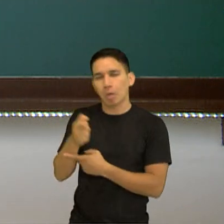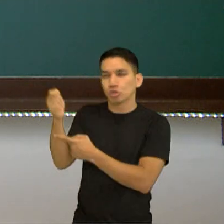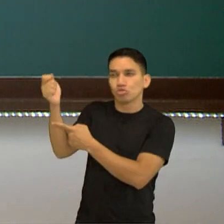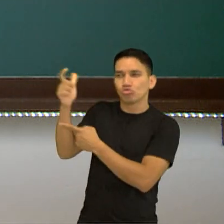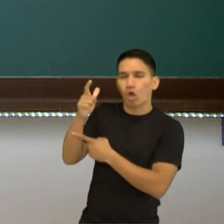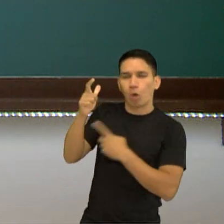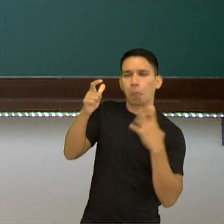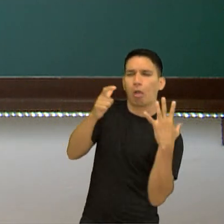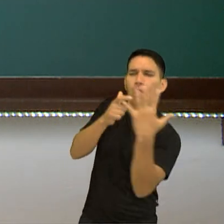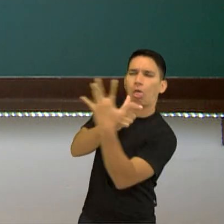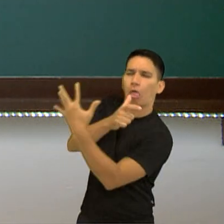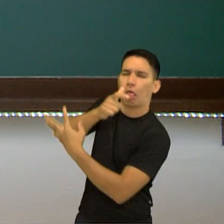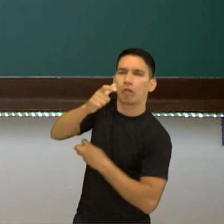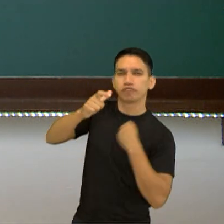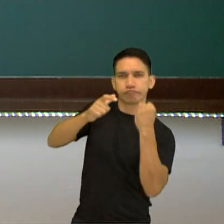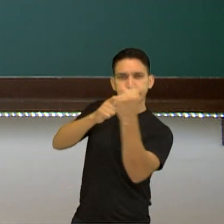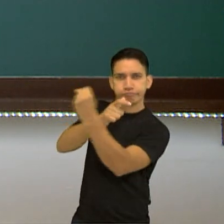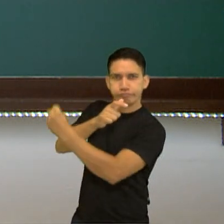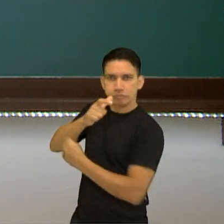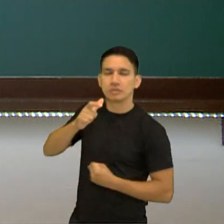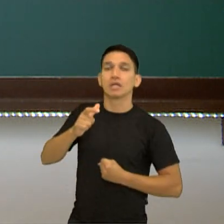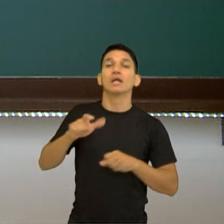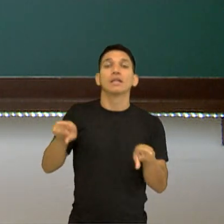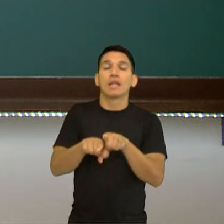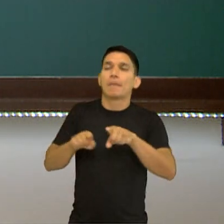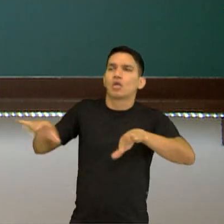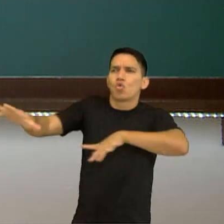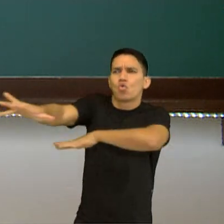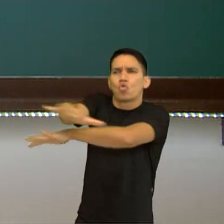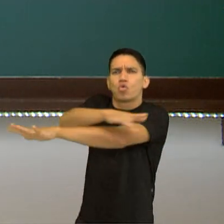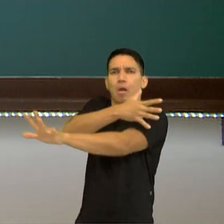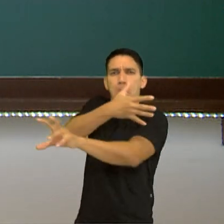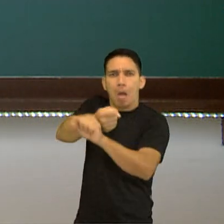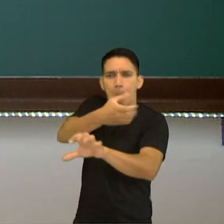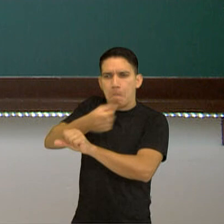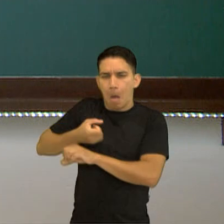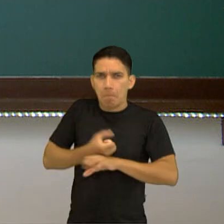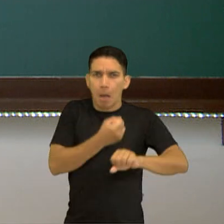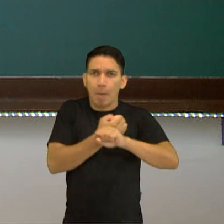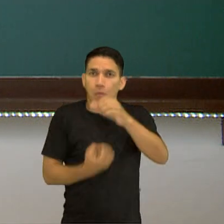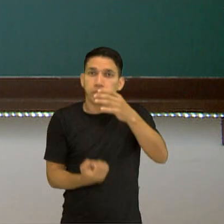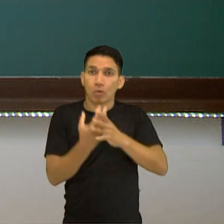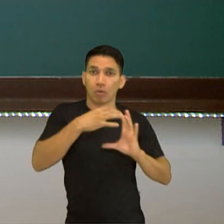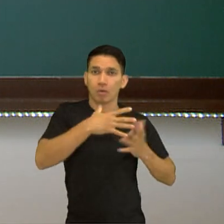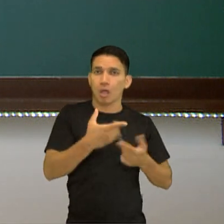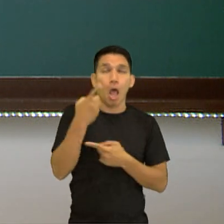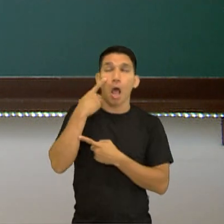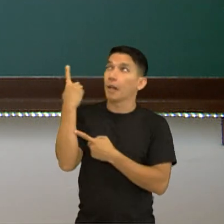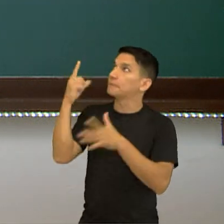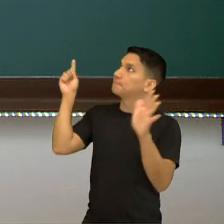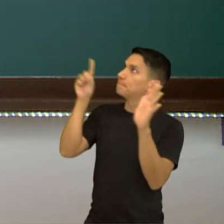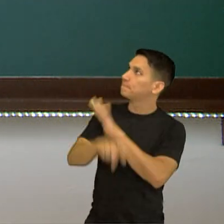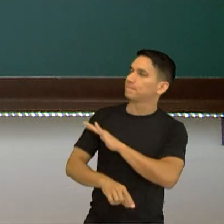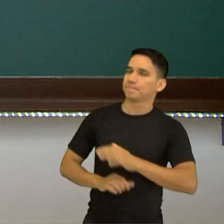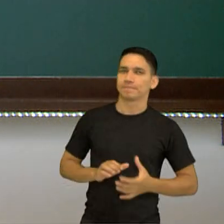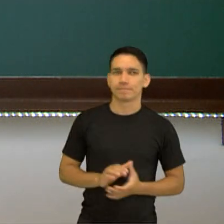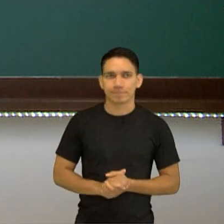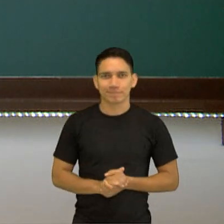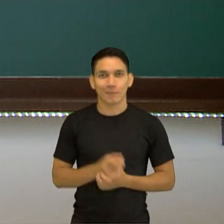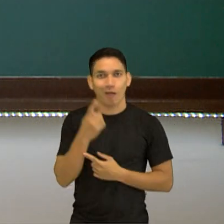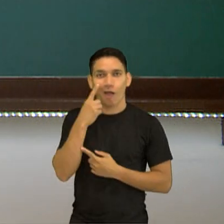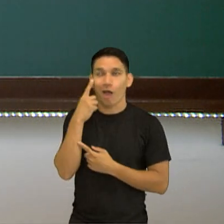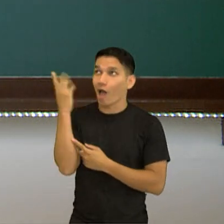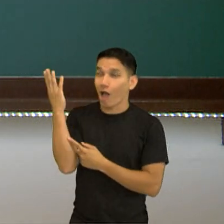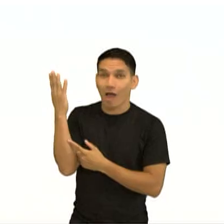da nebulosa e o surgimento dos nossos planetas, vamos para o nosso quiz. Olha aqui na